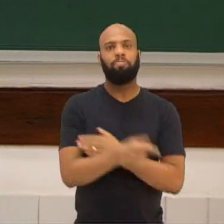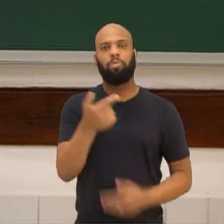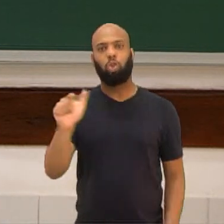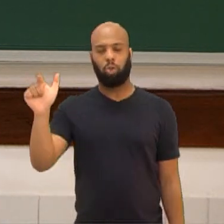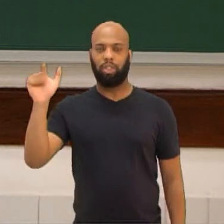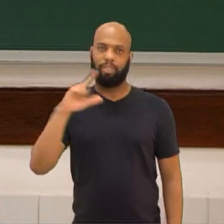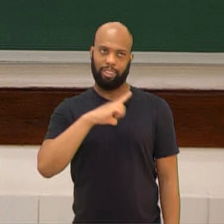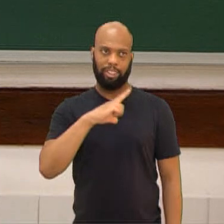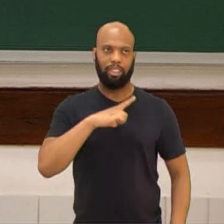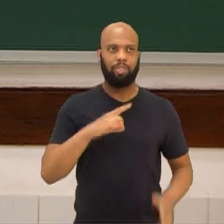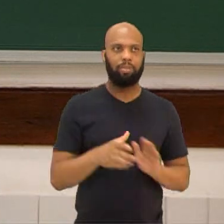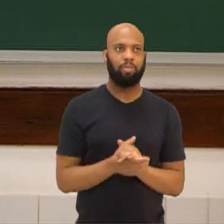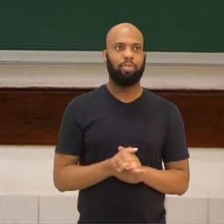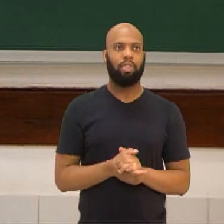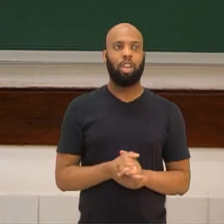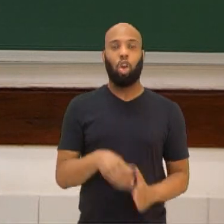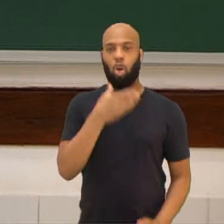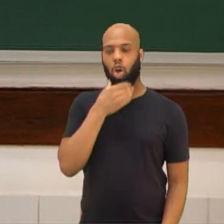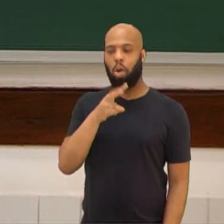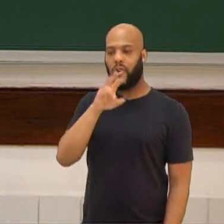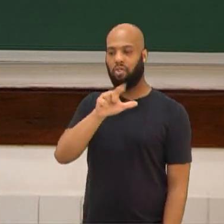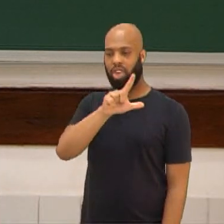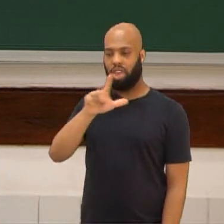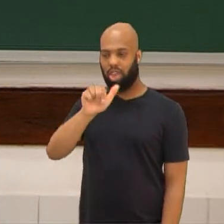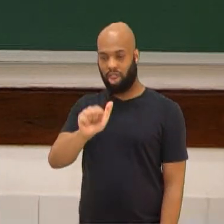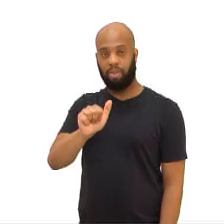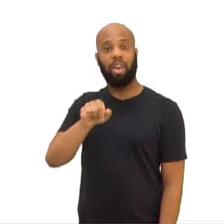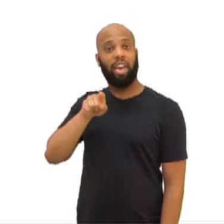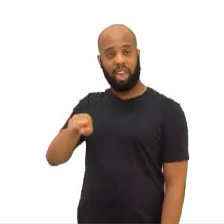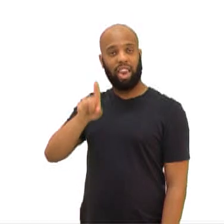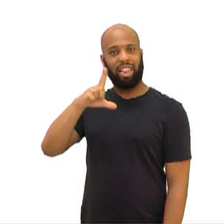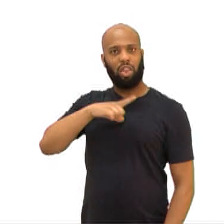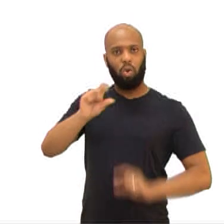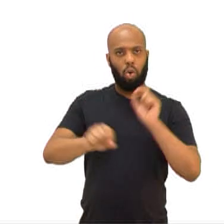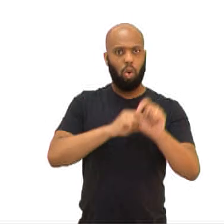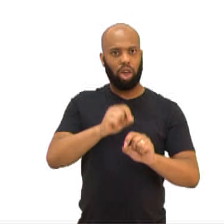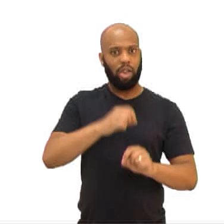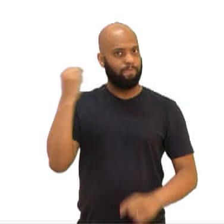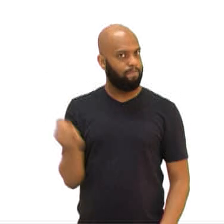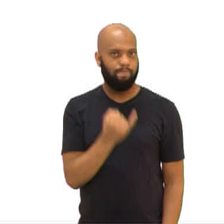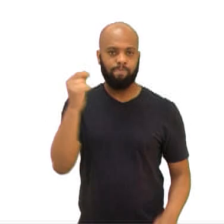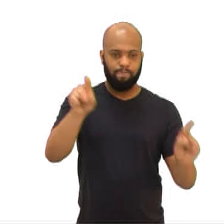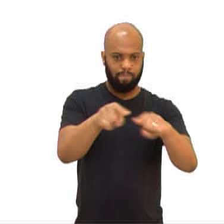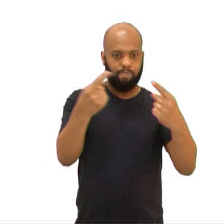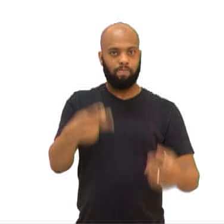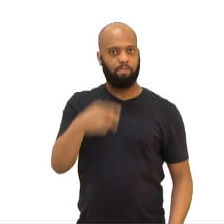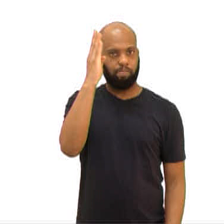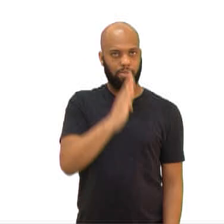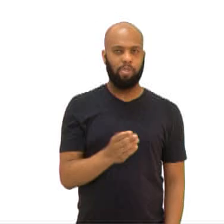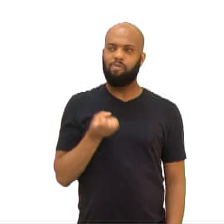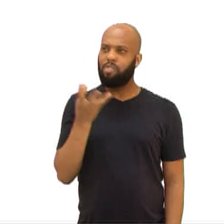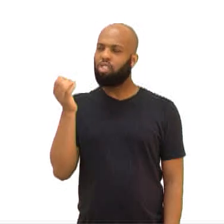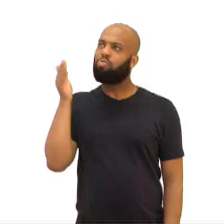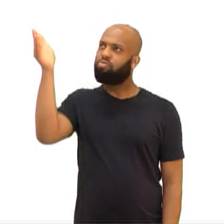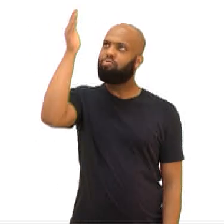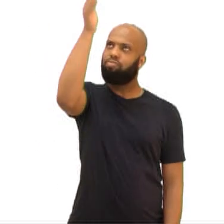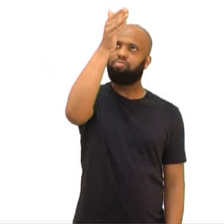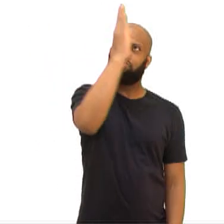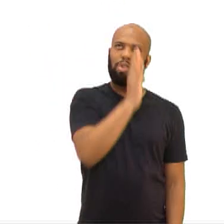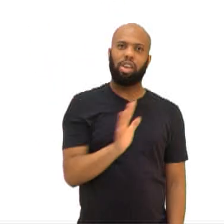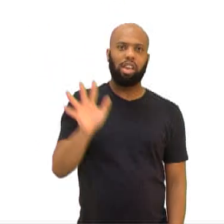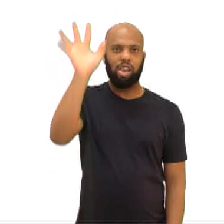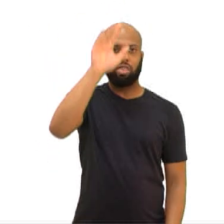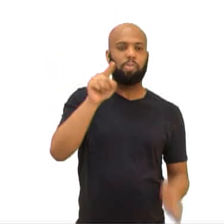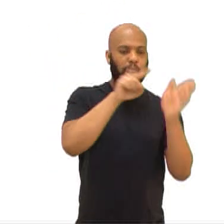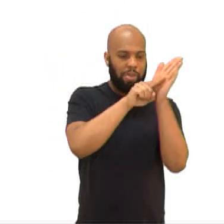Um teste agora. Villa-Lobos é considerado um dos maiores músicos brasileiros. Viajou pelo Brasil pesquisando a